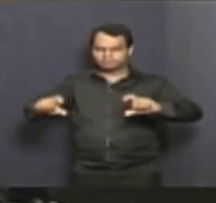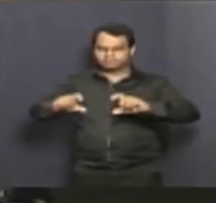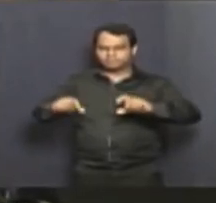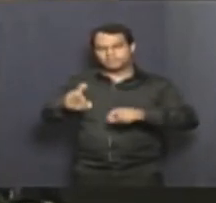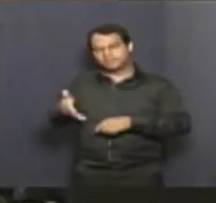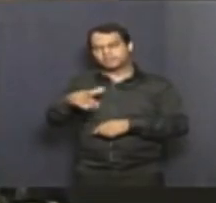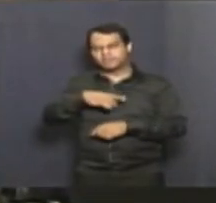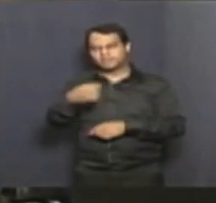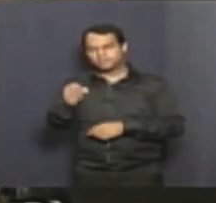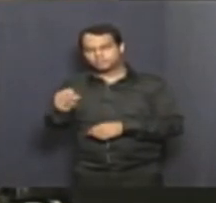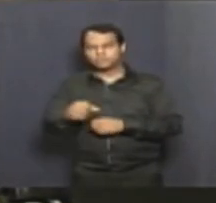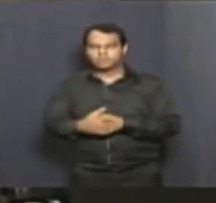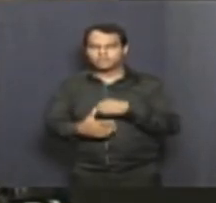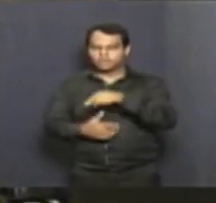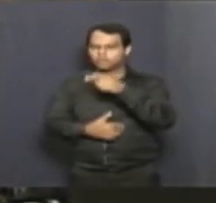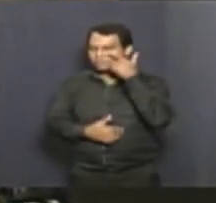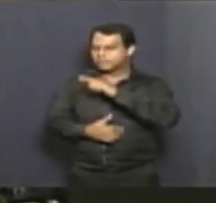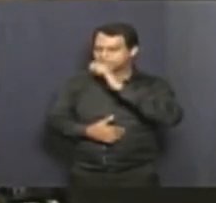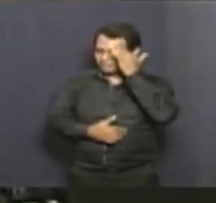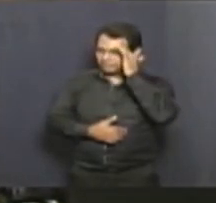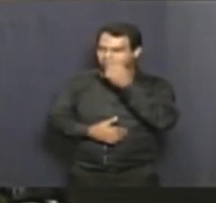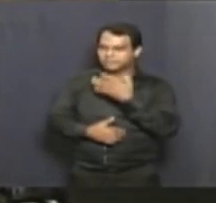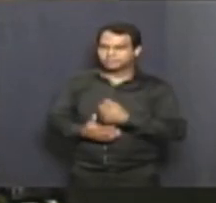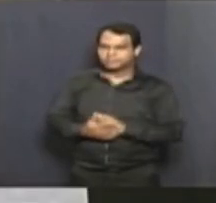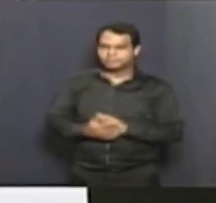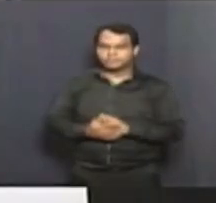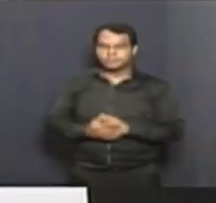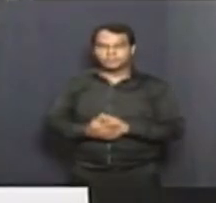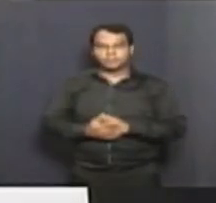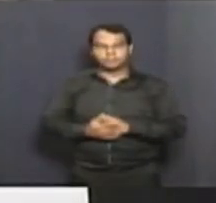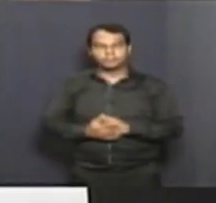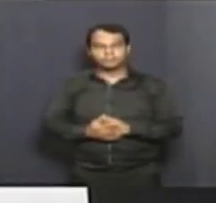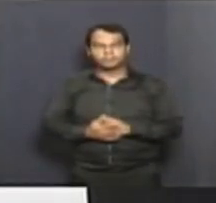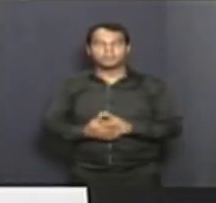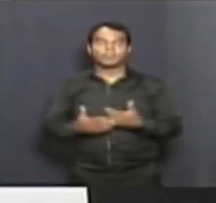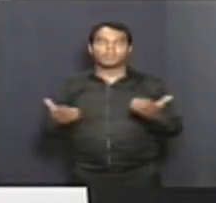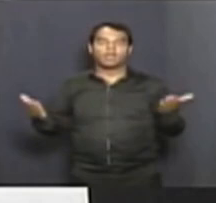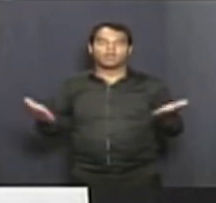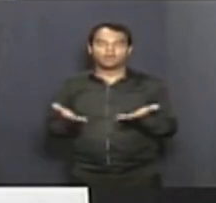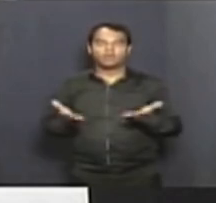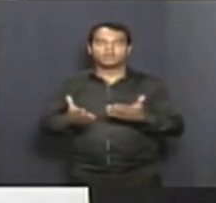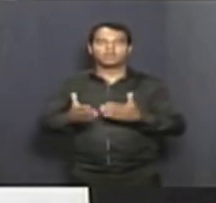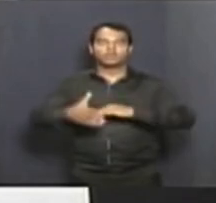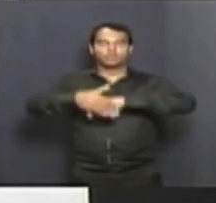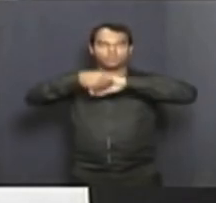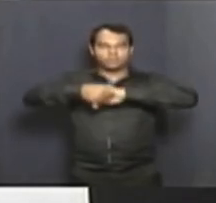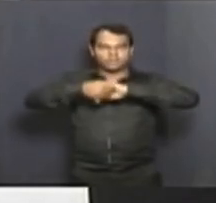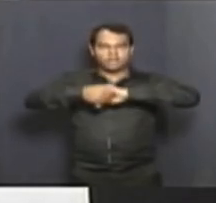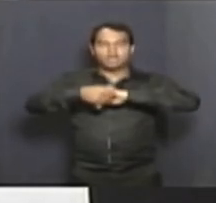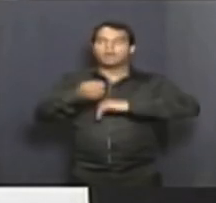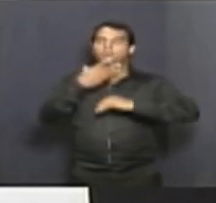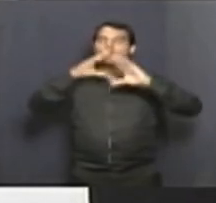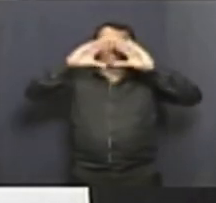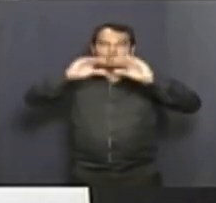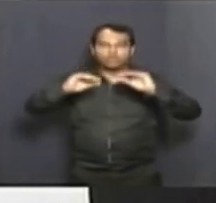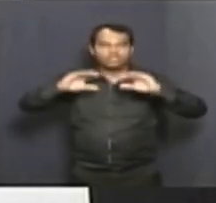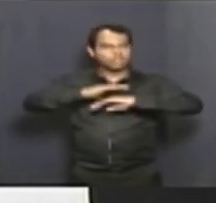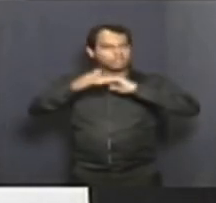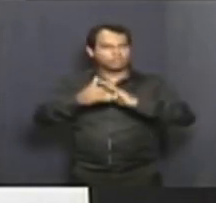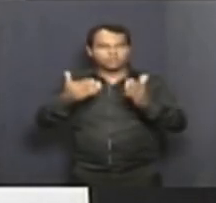dá pra entender bem não então eu quero cumprimentar dá um boa noite a todos e